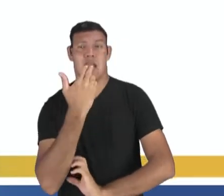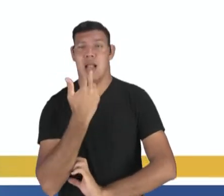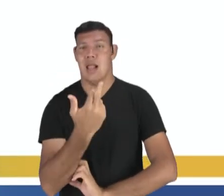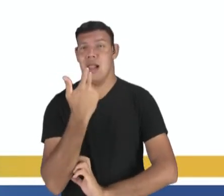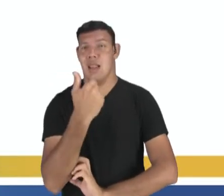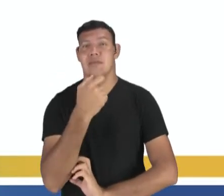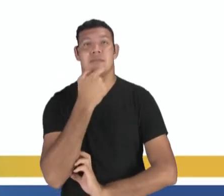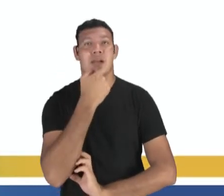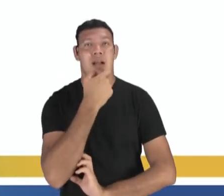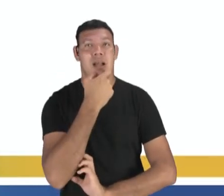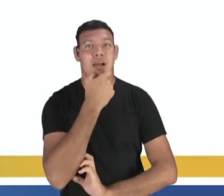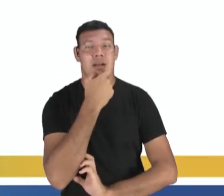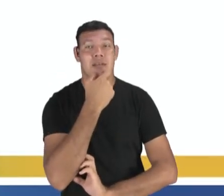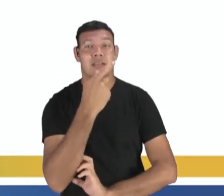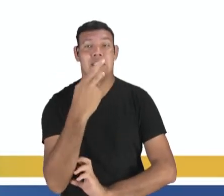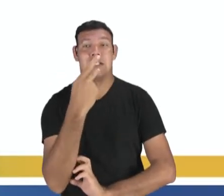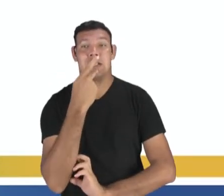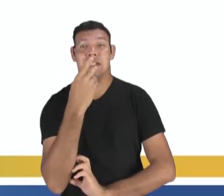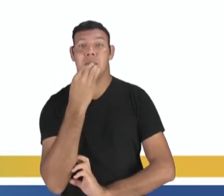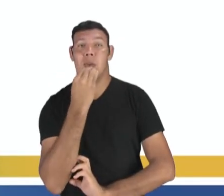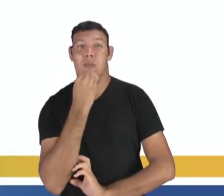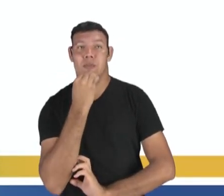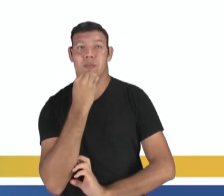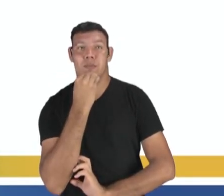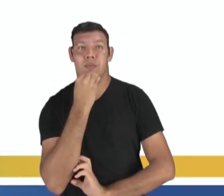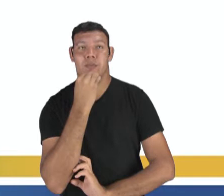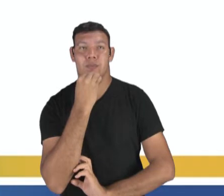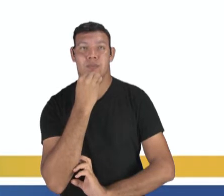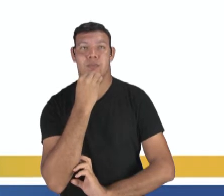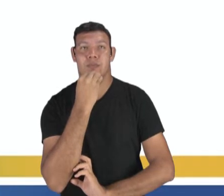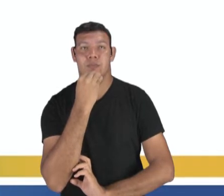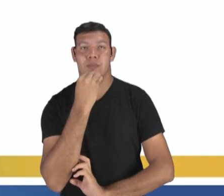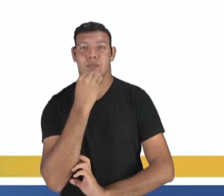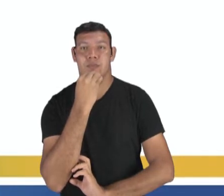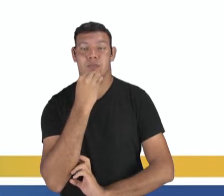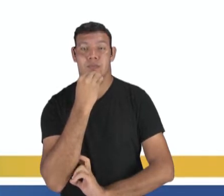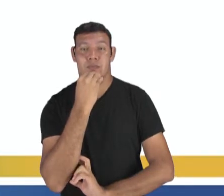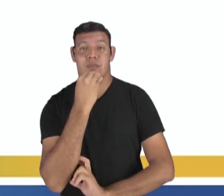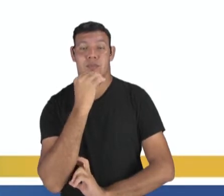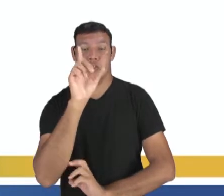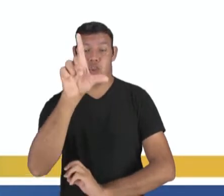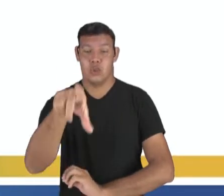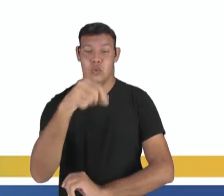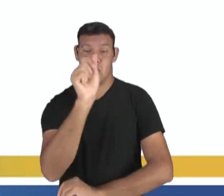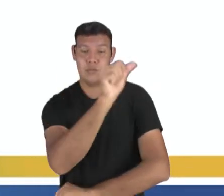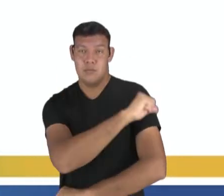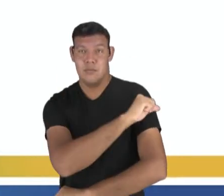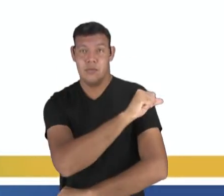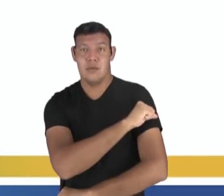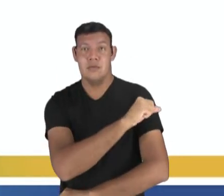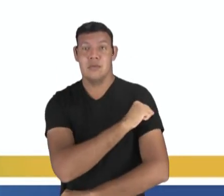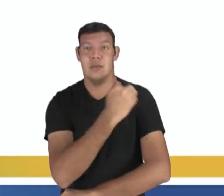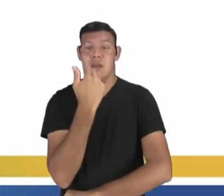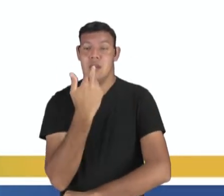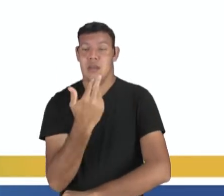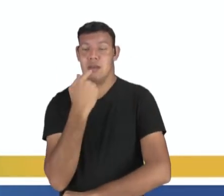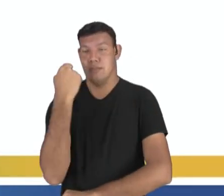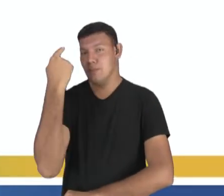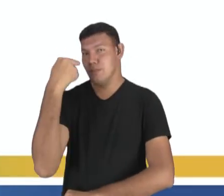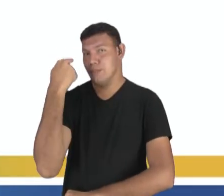inglês qual a probabilidade de que esse é um fala